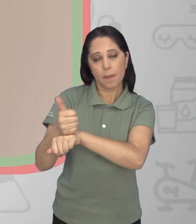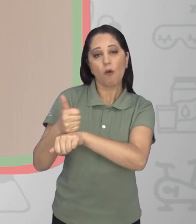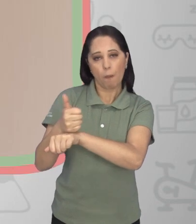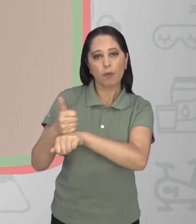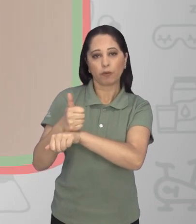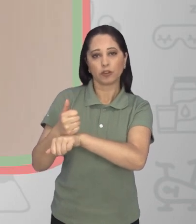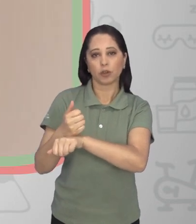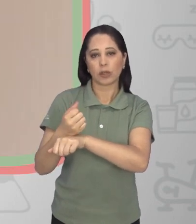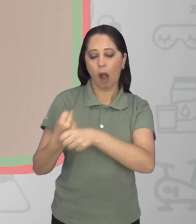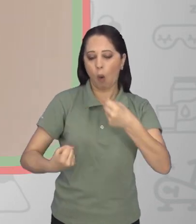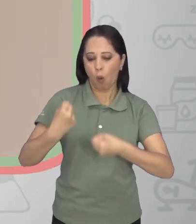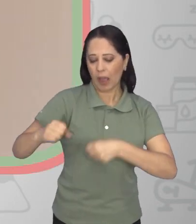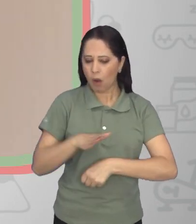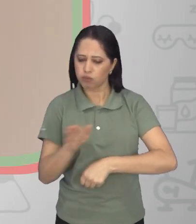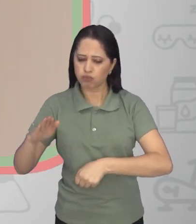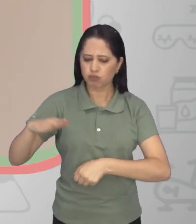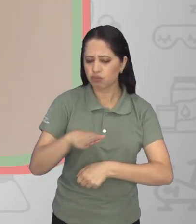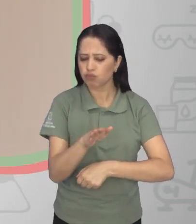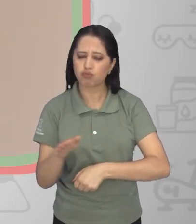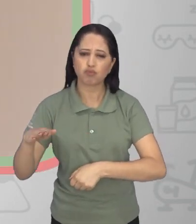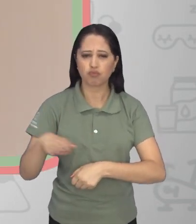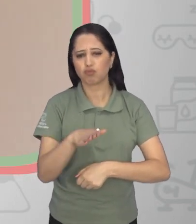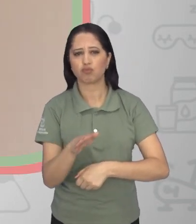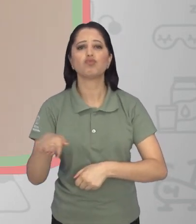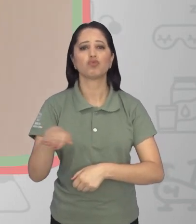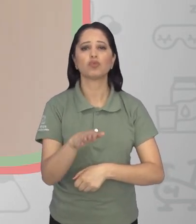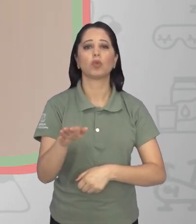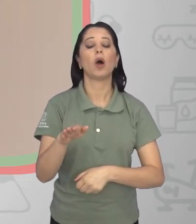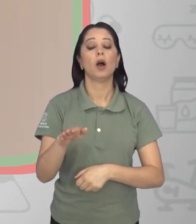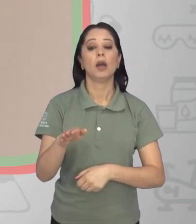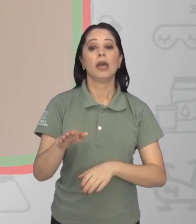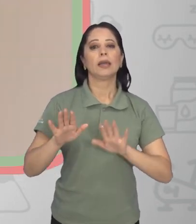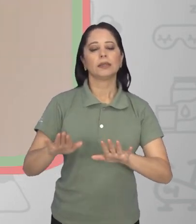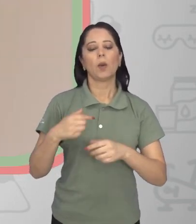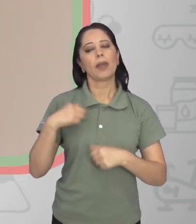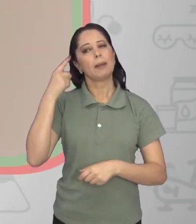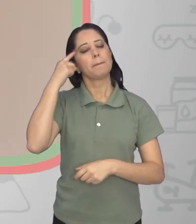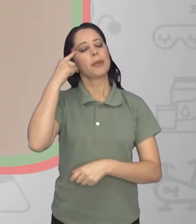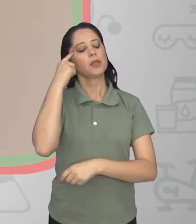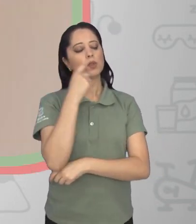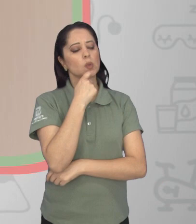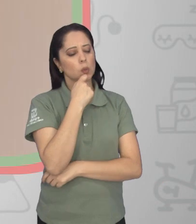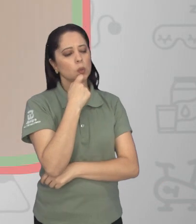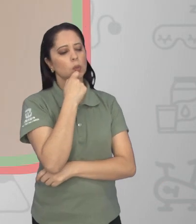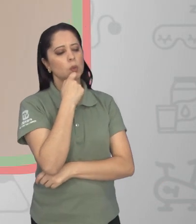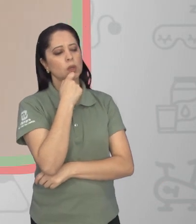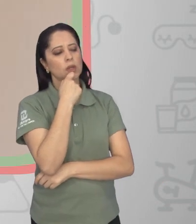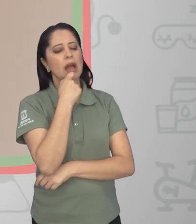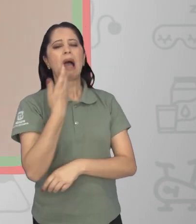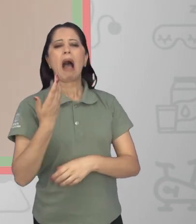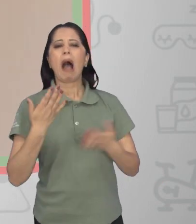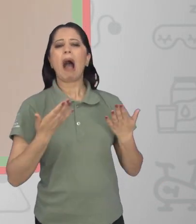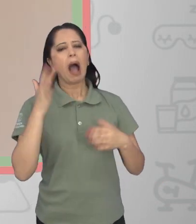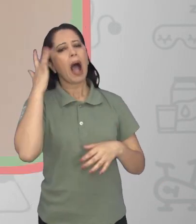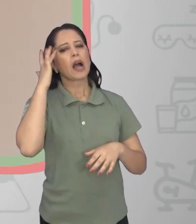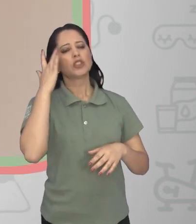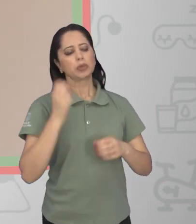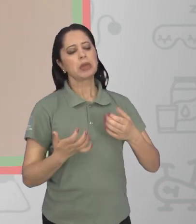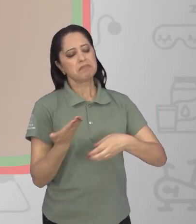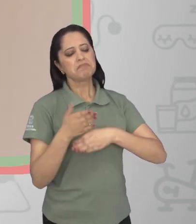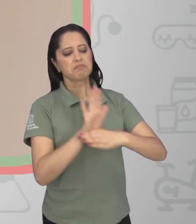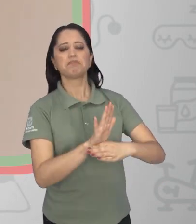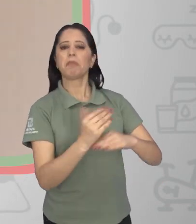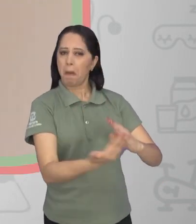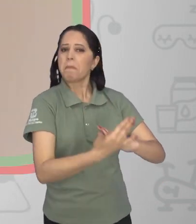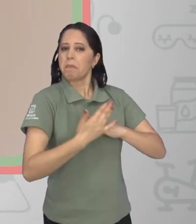no automobilismo, que meu pai é um profissional do automobilismo, ele trabalha com isso desde sempre, desde que eu nasci. Ele viu